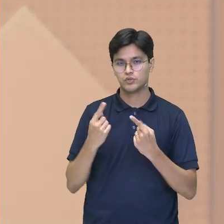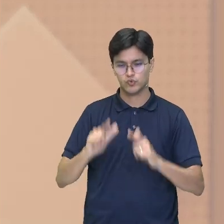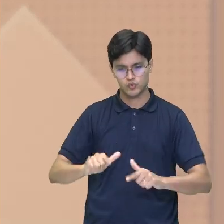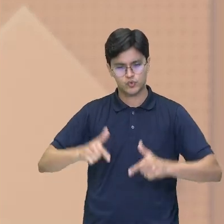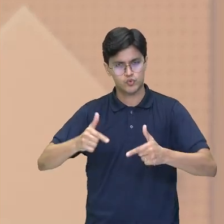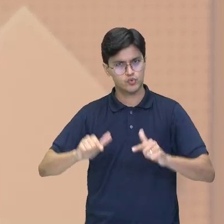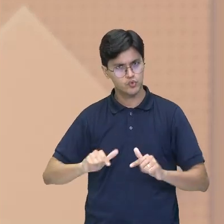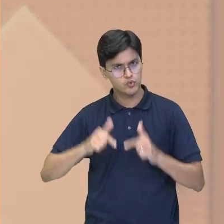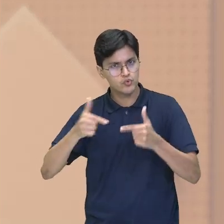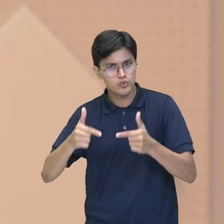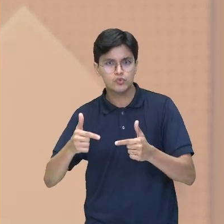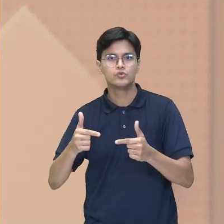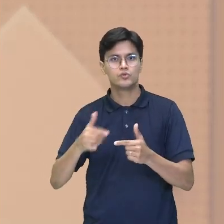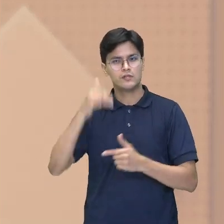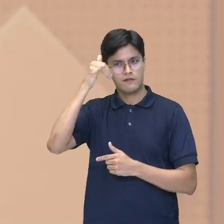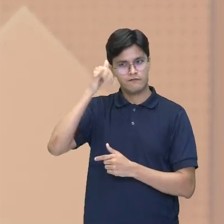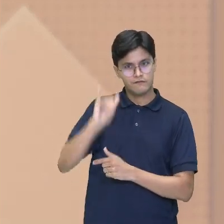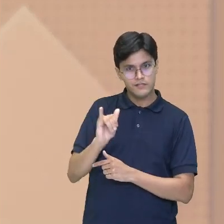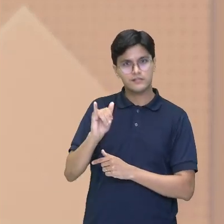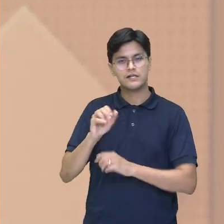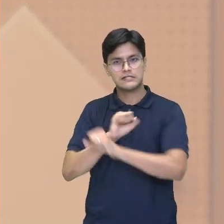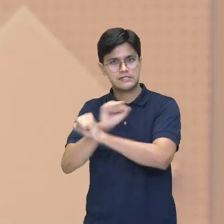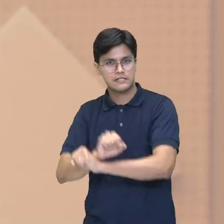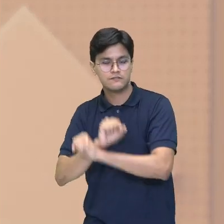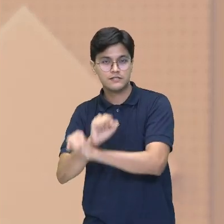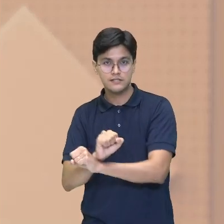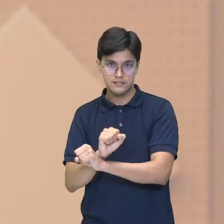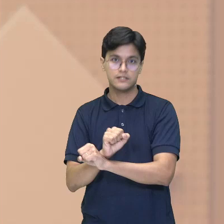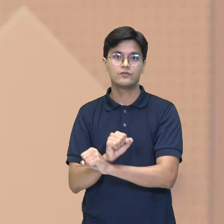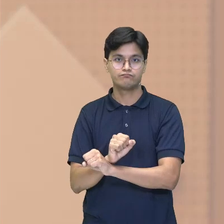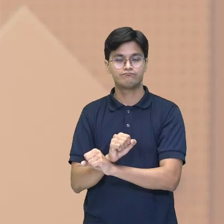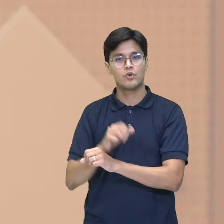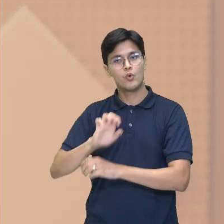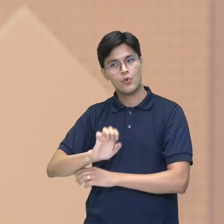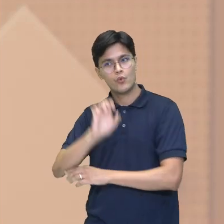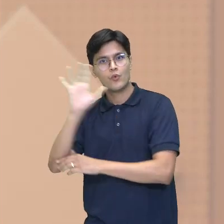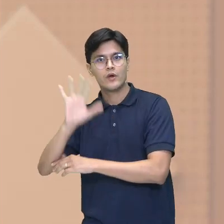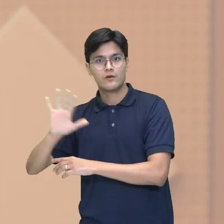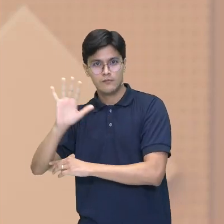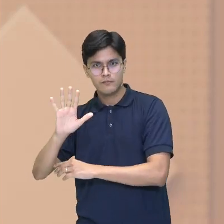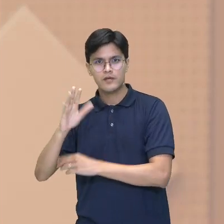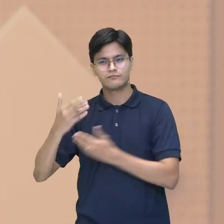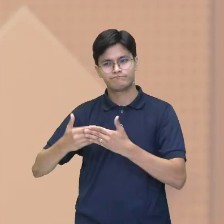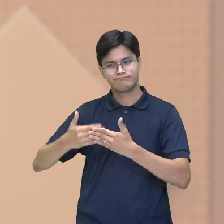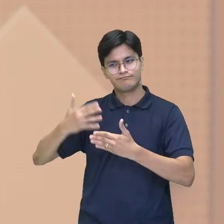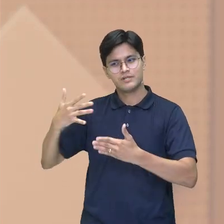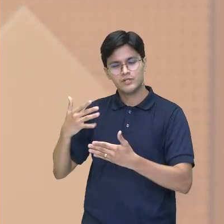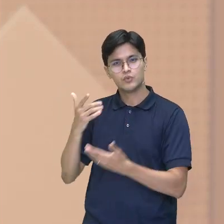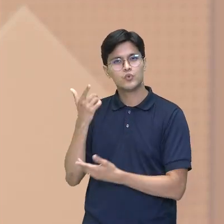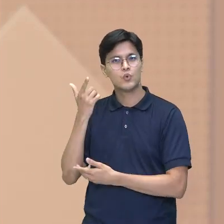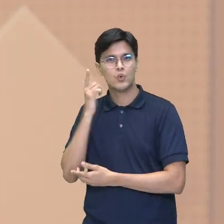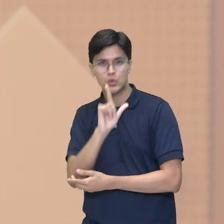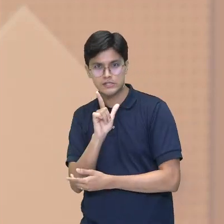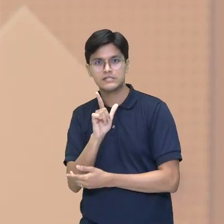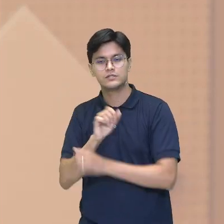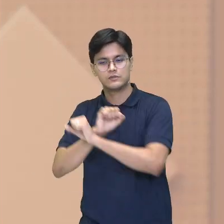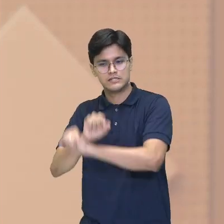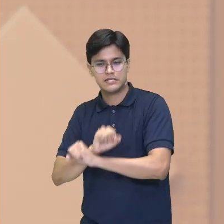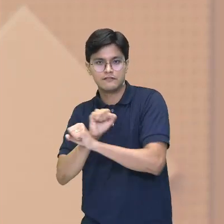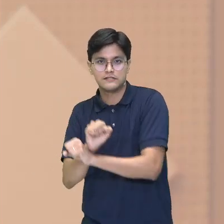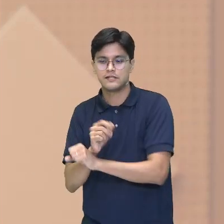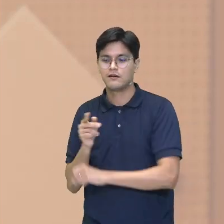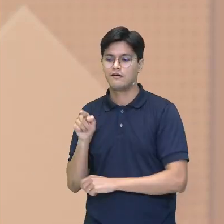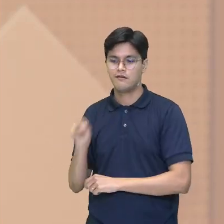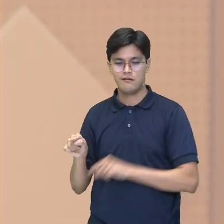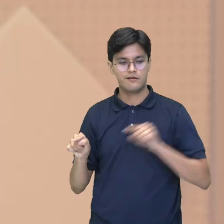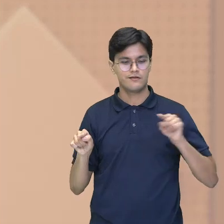tempo, conseguiram subjugar esses grupos, né? Tanto os quilombolas, que são descendentes de negros escravizados, quanto os indígenas.